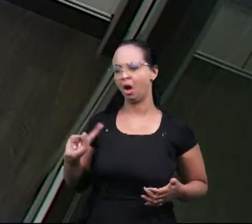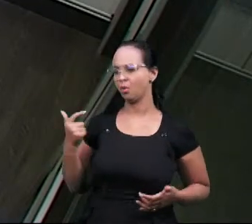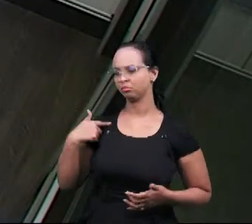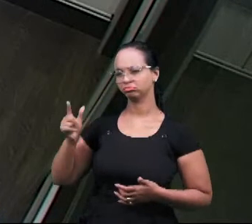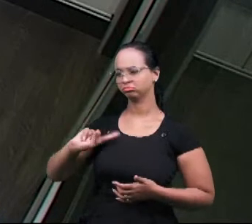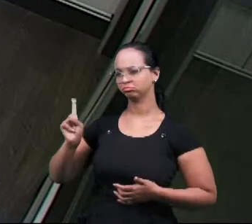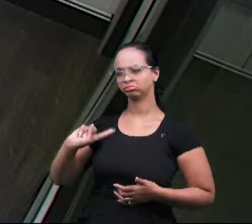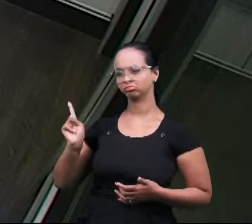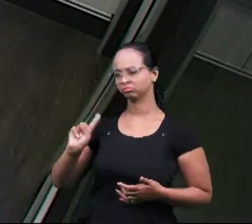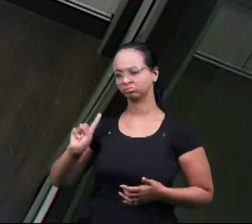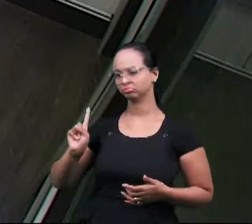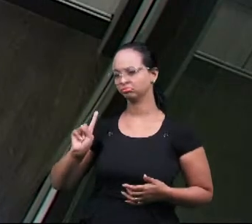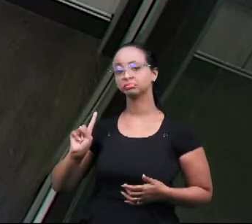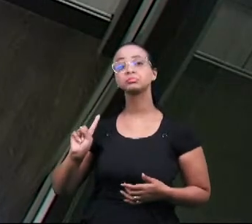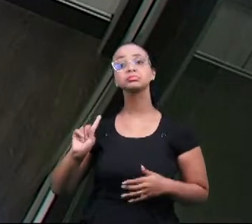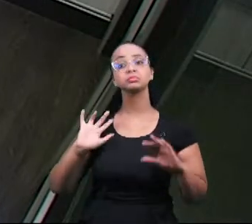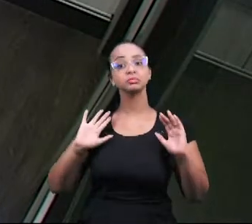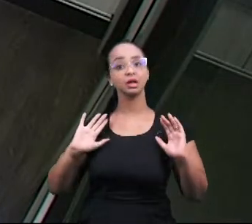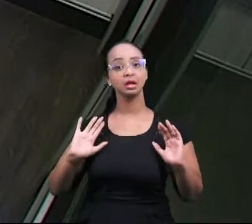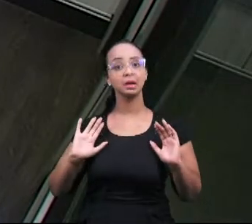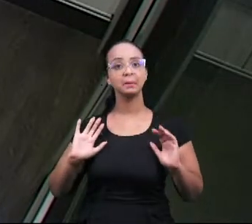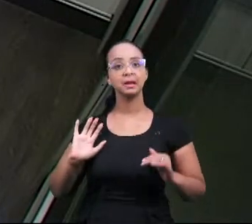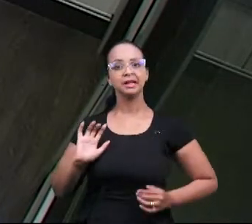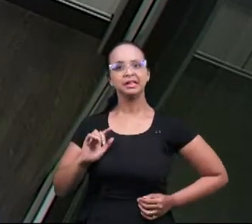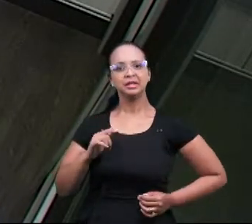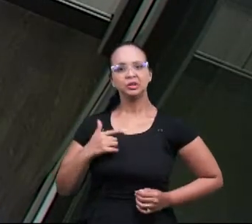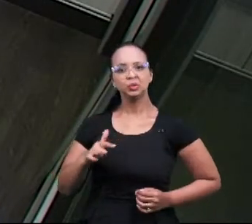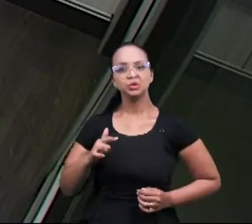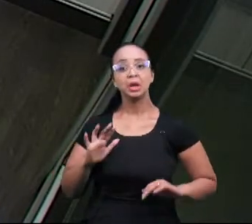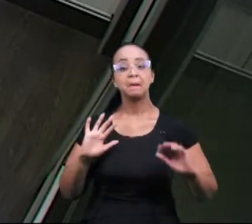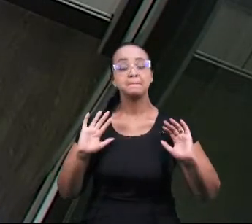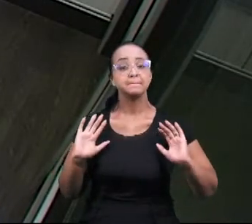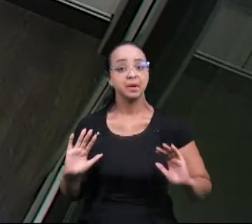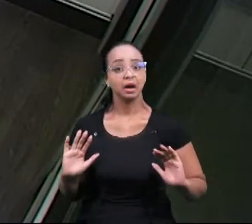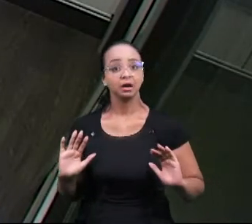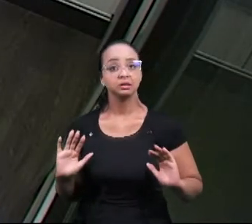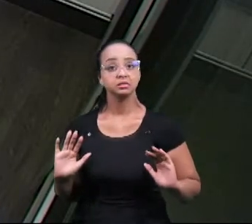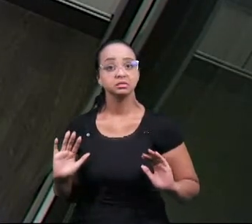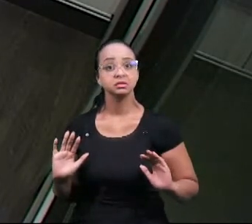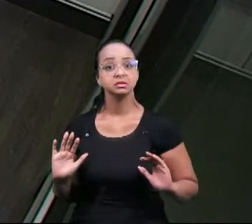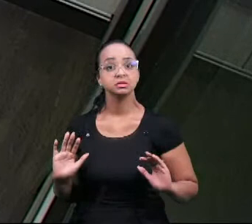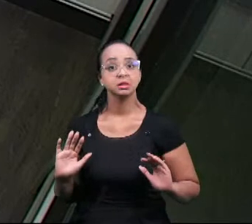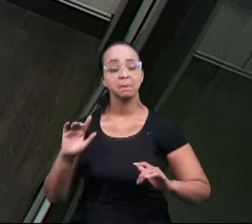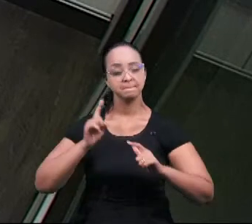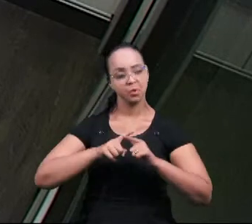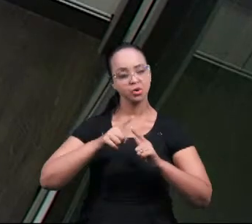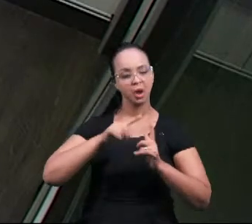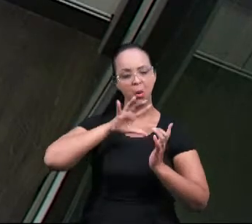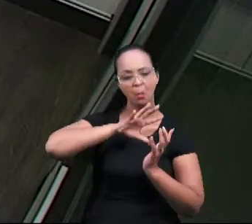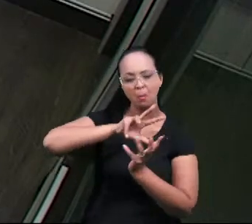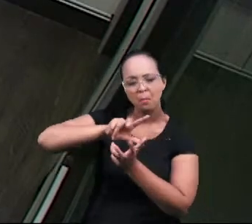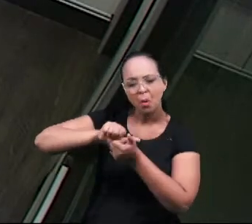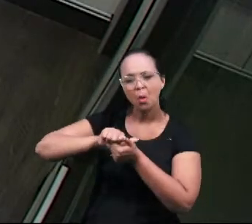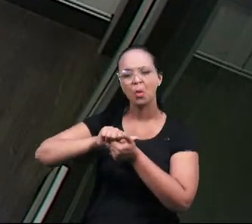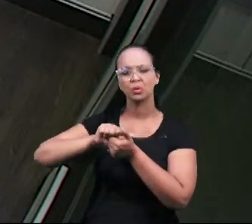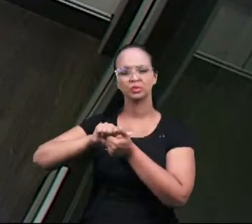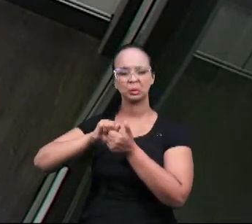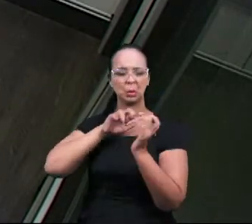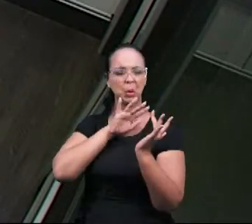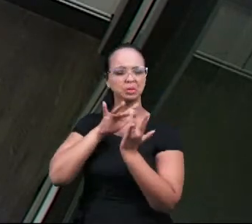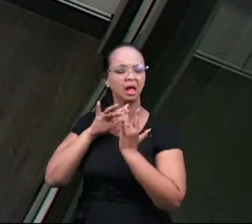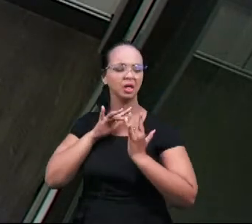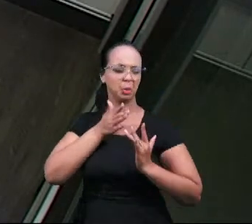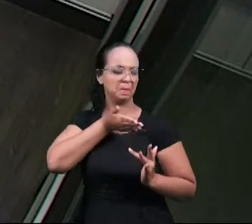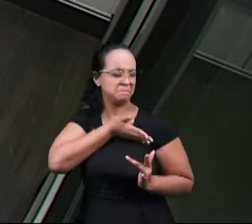lidar? Não era, não. Assim, não tinha essa questão. A questão é que o mundo, vivendo no mundo, né, a convivência com os